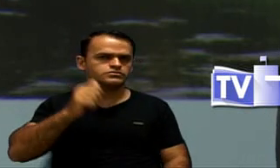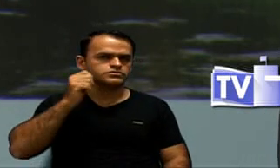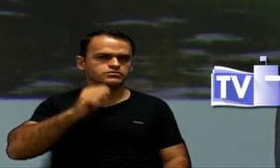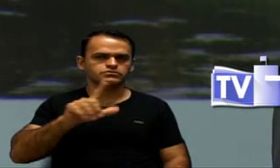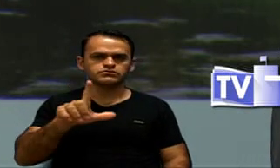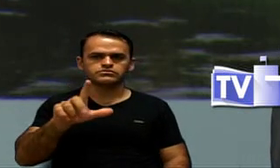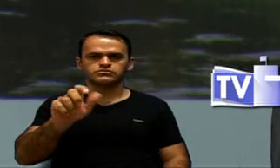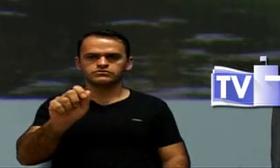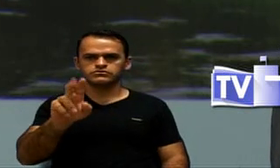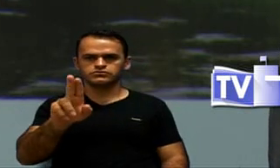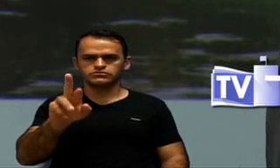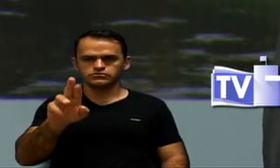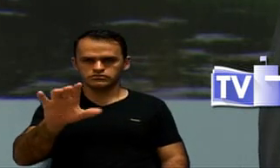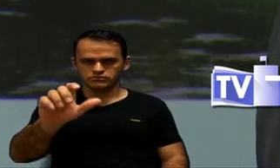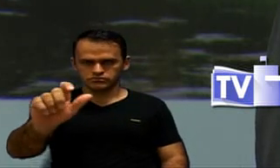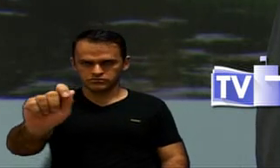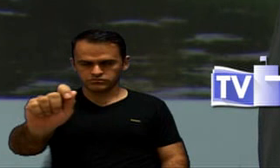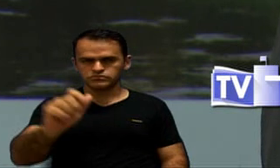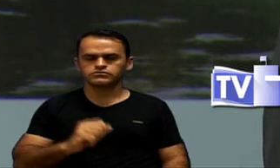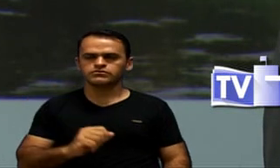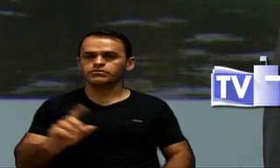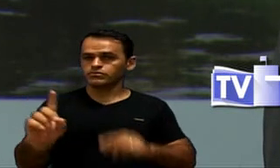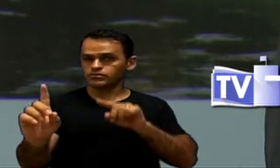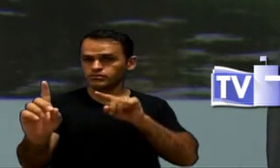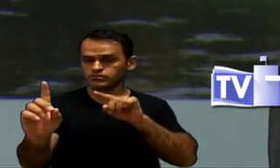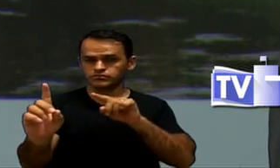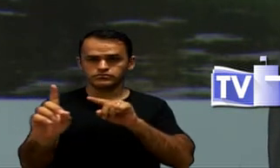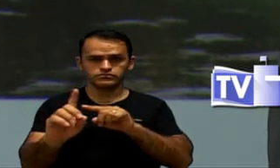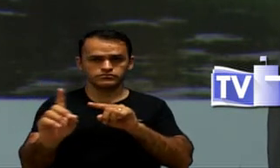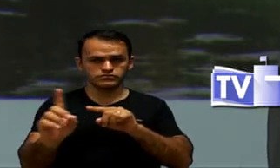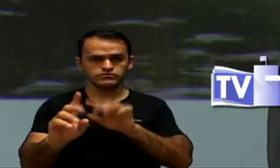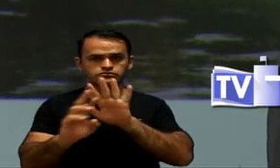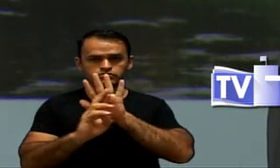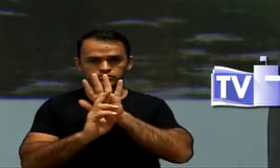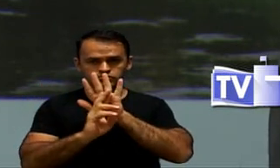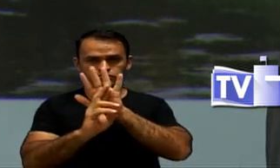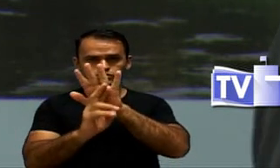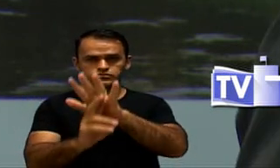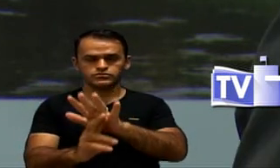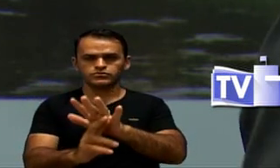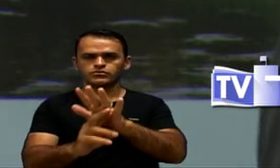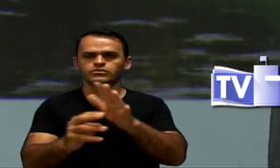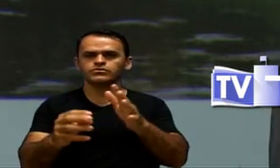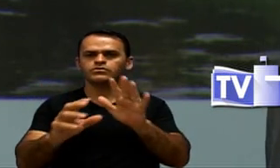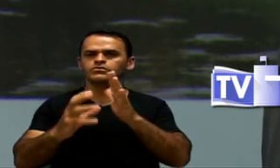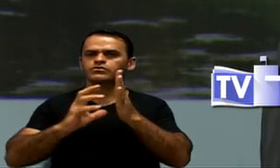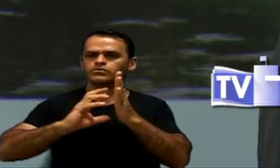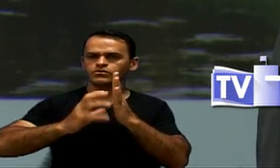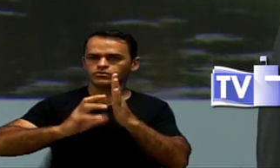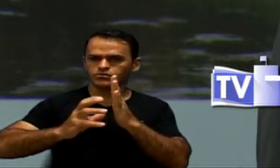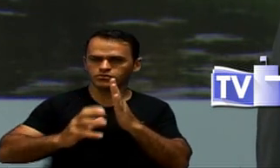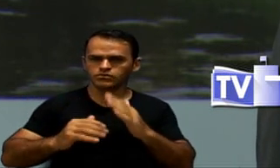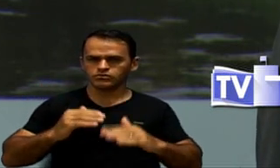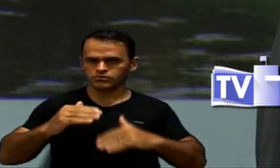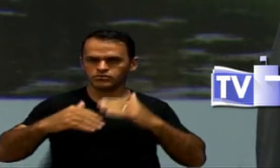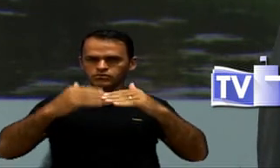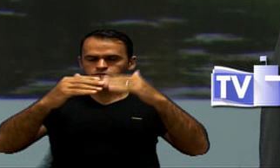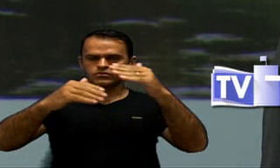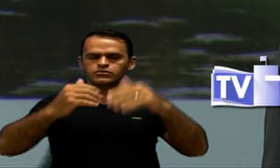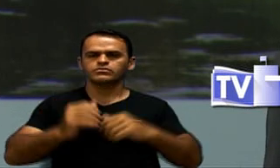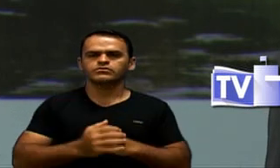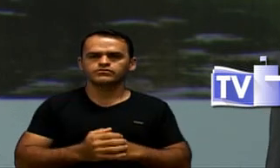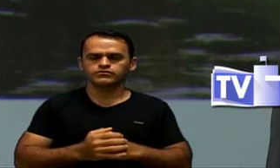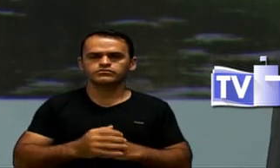senhora Laura Juliana, que essa audiência pública representa o Partido Progressista, senhora